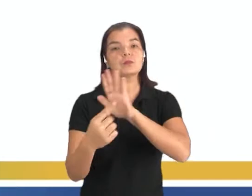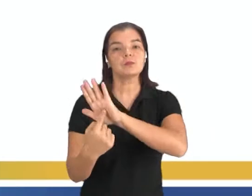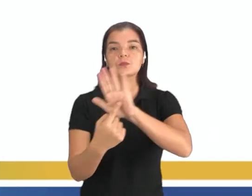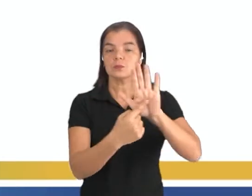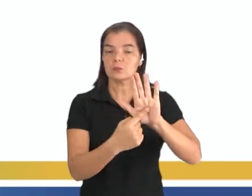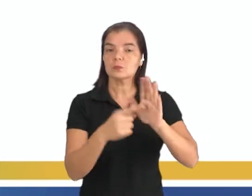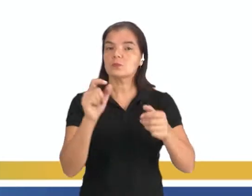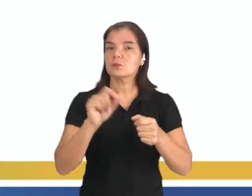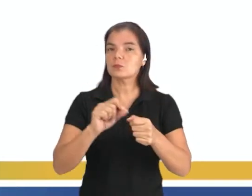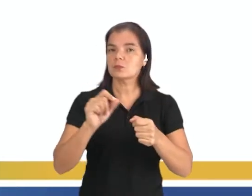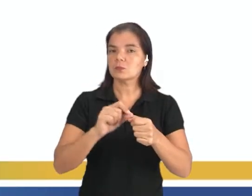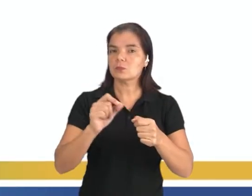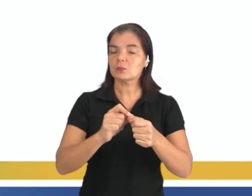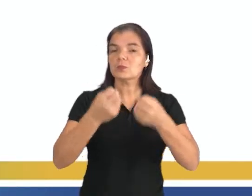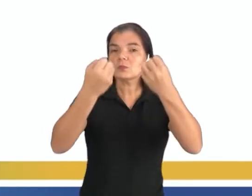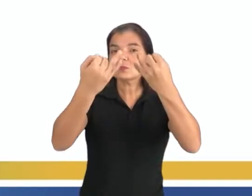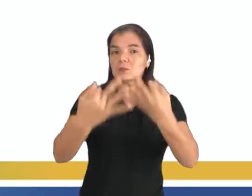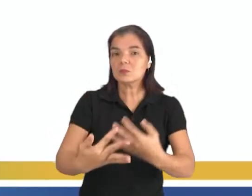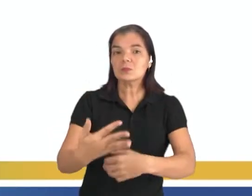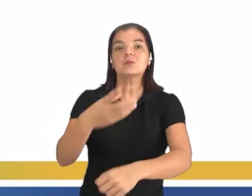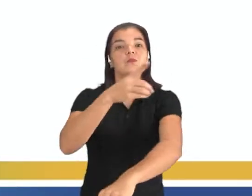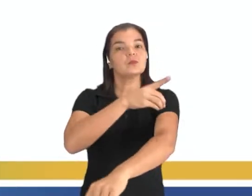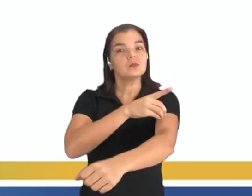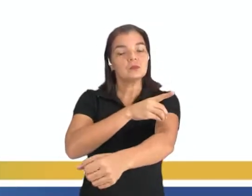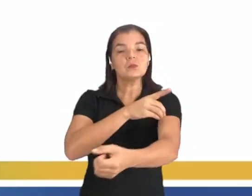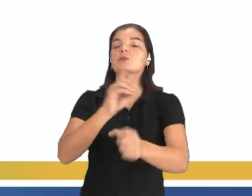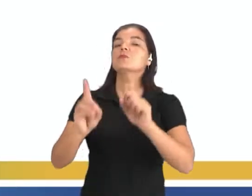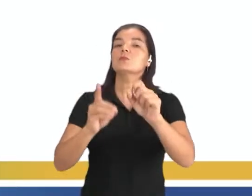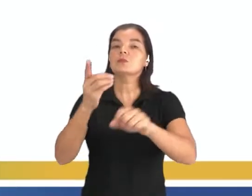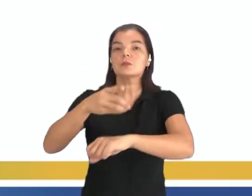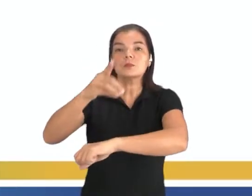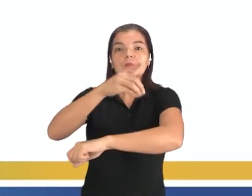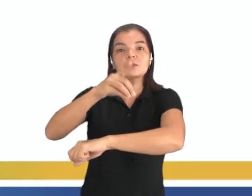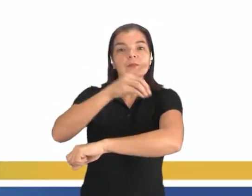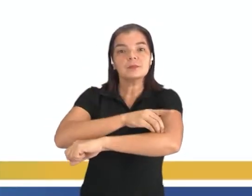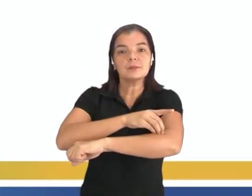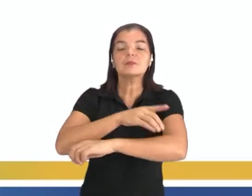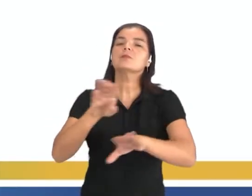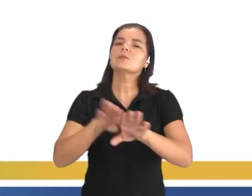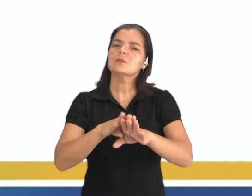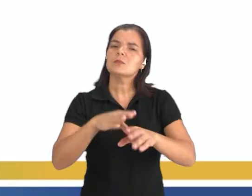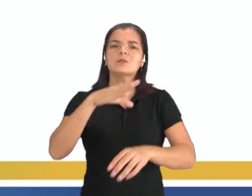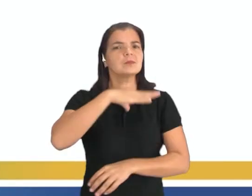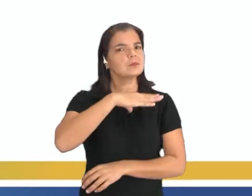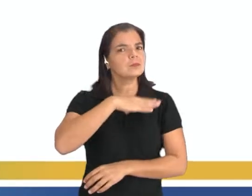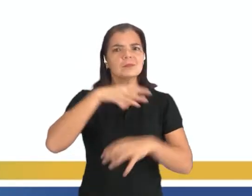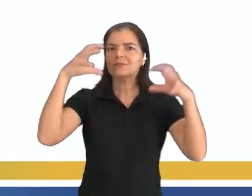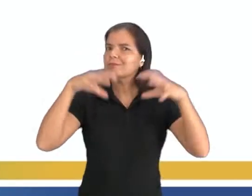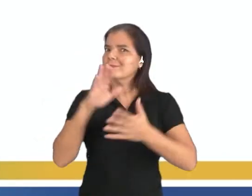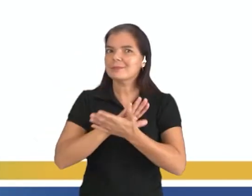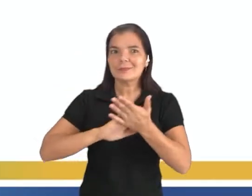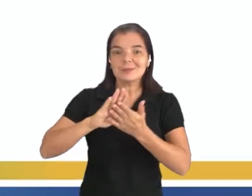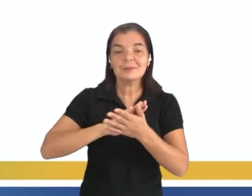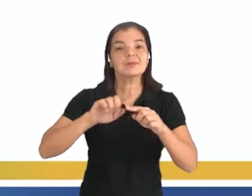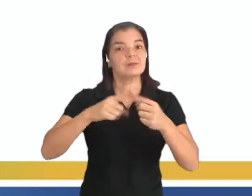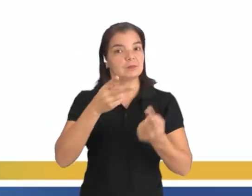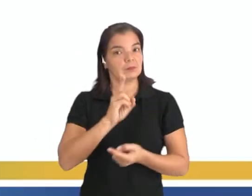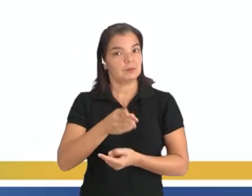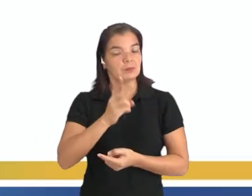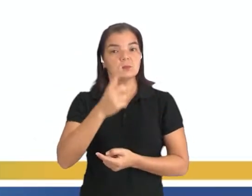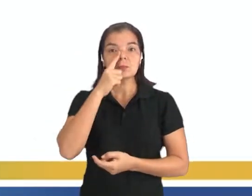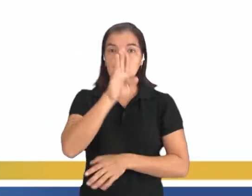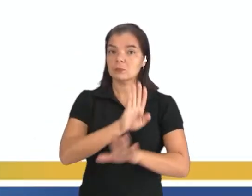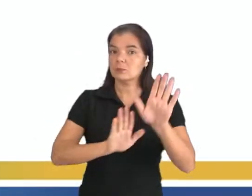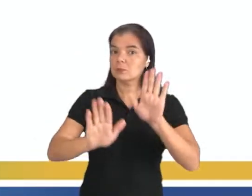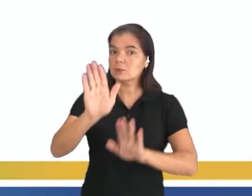que foi feita para falar sobre a dengue, Agora, gente, na nossa cidade não está chovendo muito. Mesmo assim, devemos